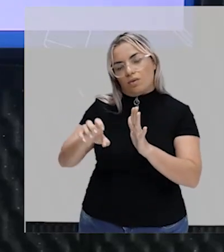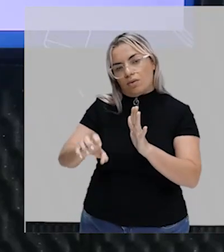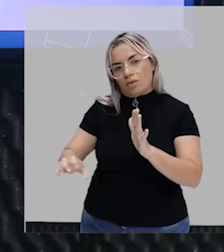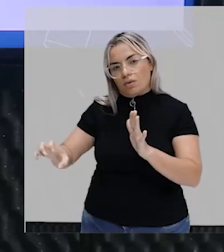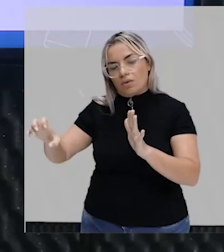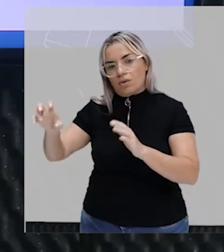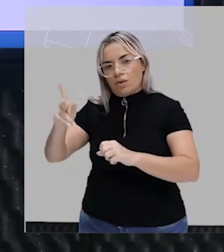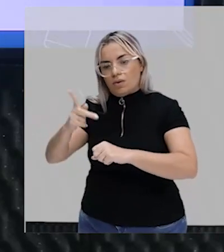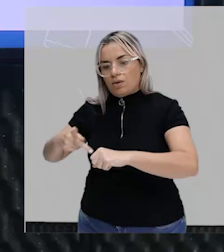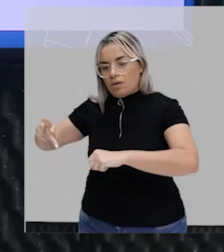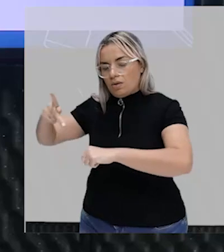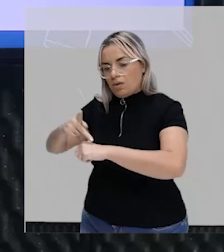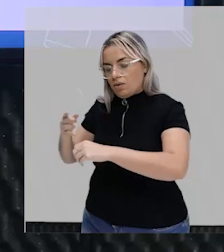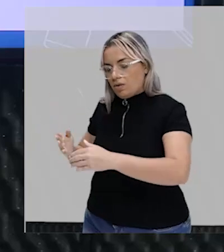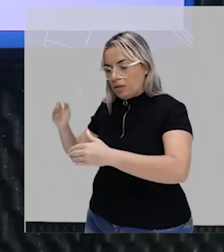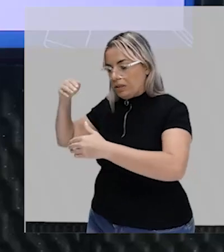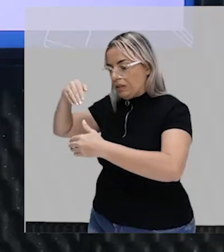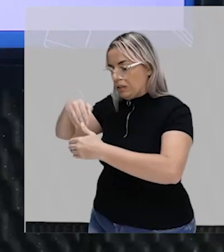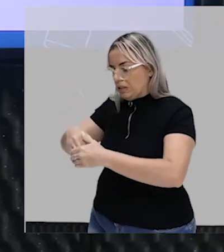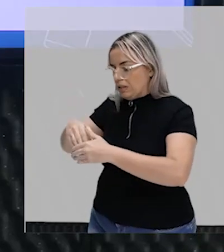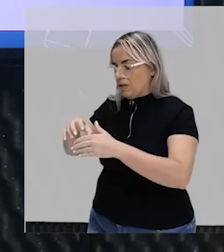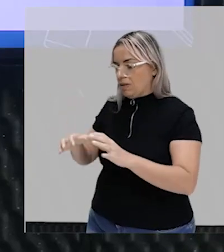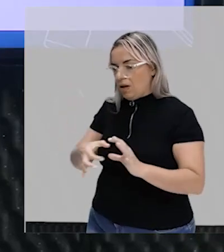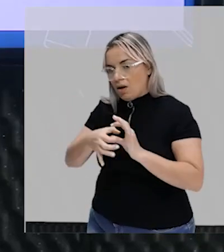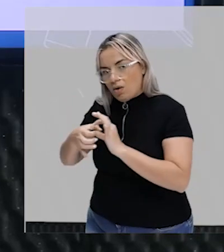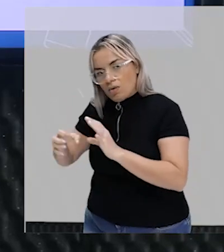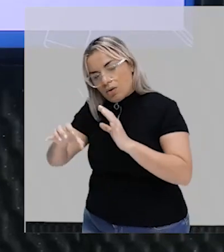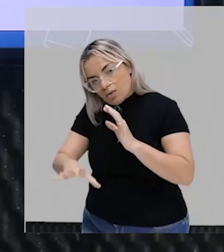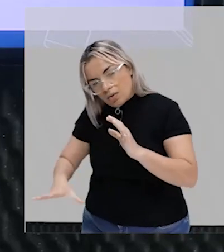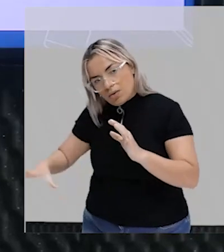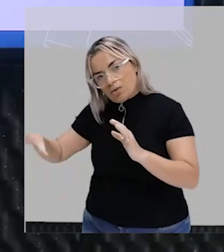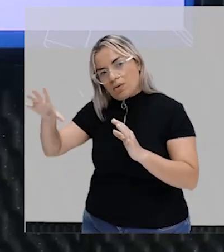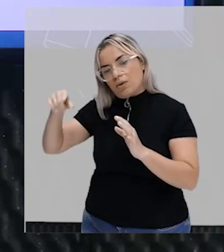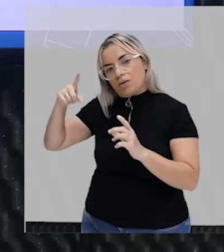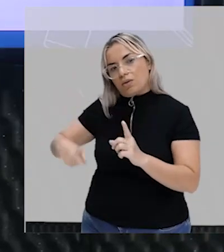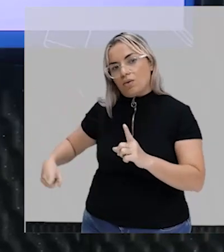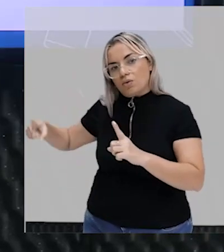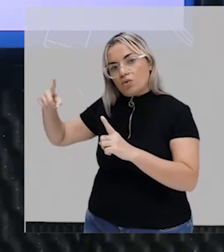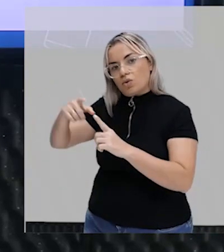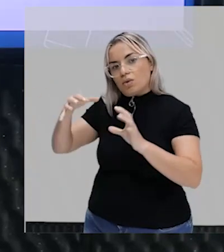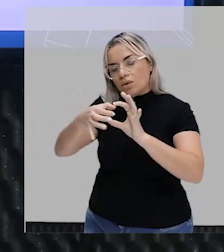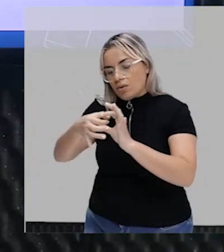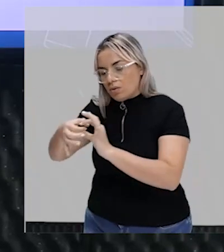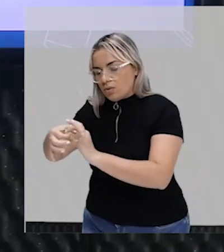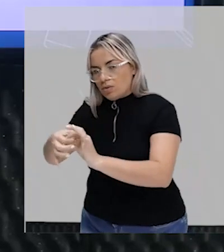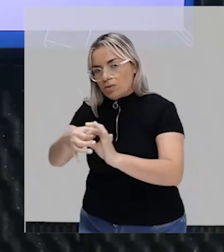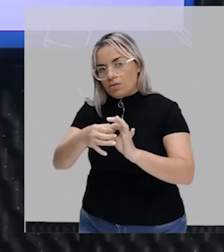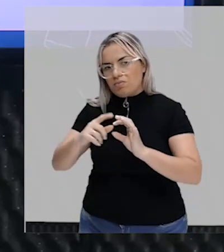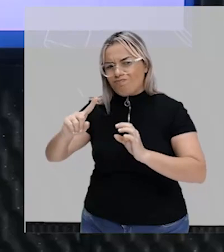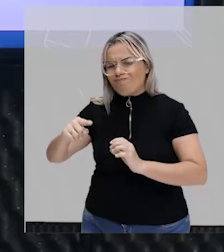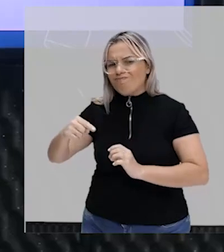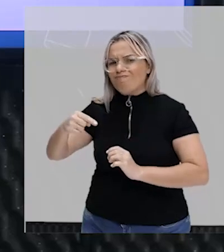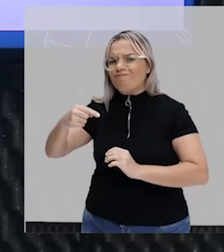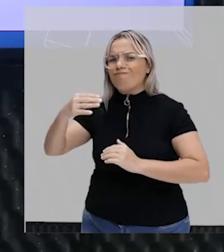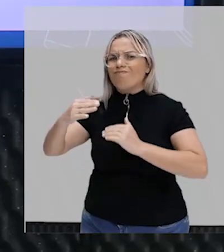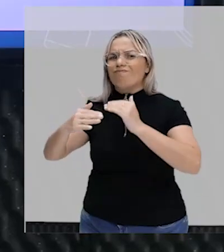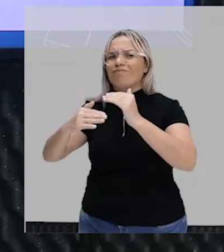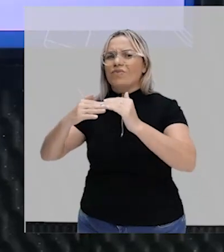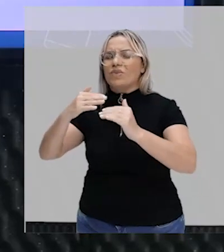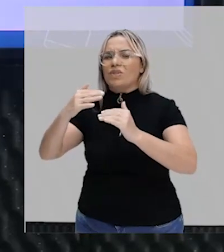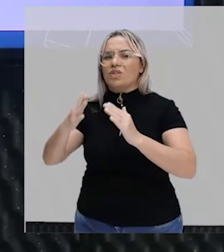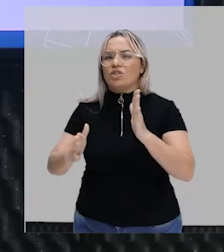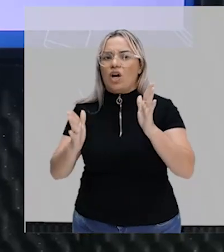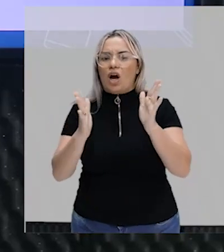países pertencentes, tá certo, aí à União Europeia. Então veja que é um tipo de integração que vai muito além de acordos econômicos,